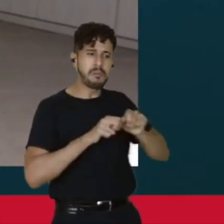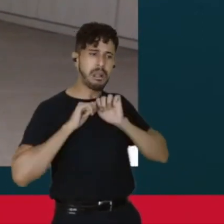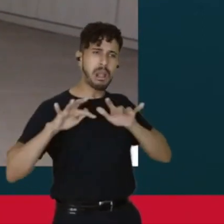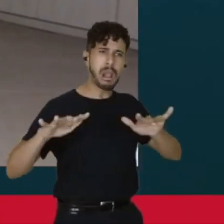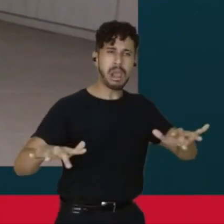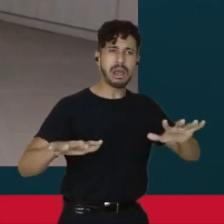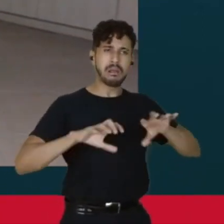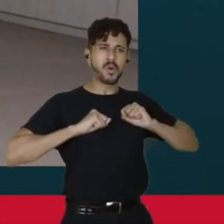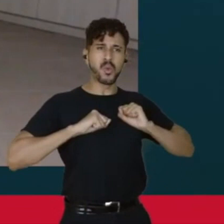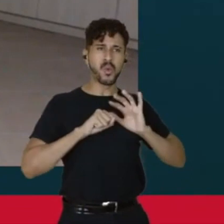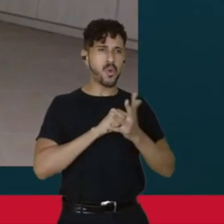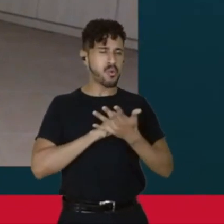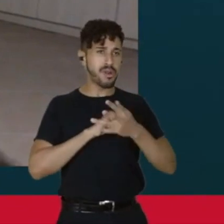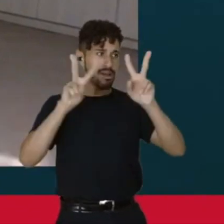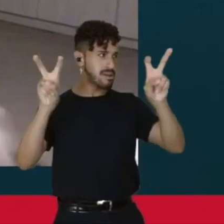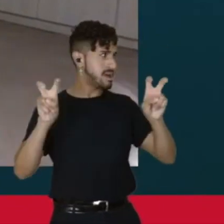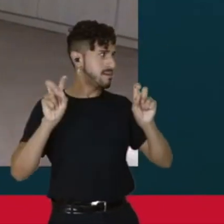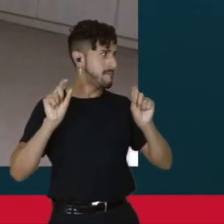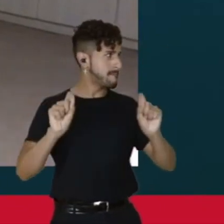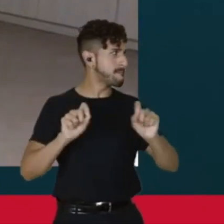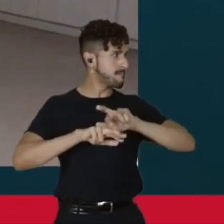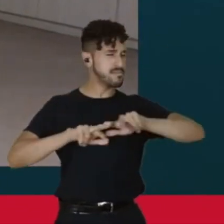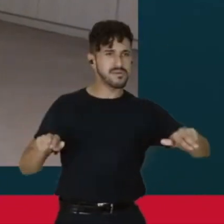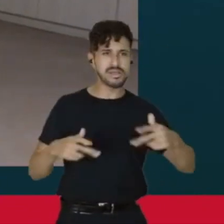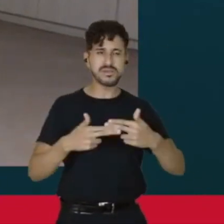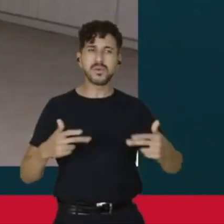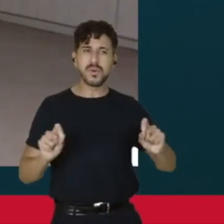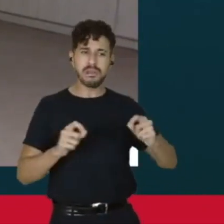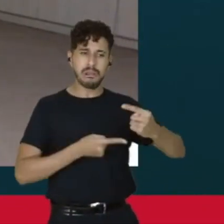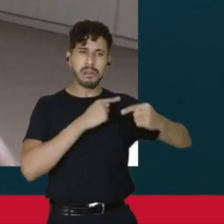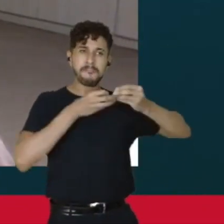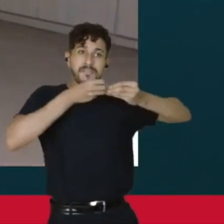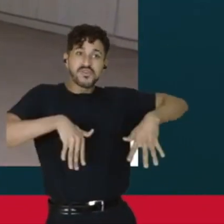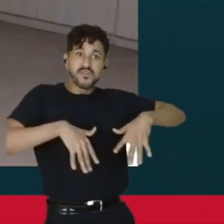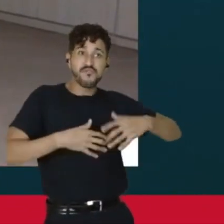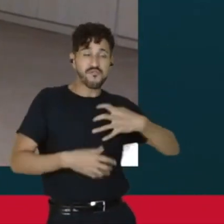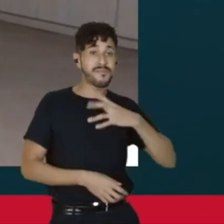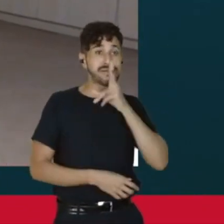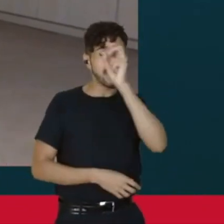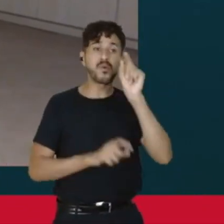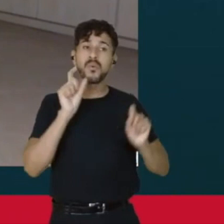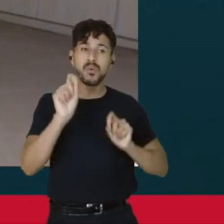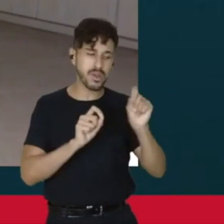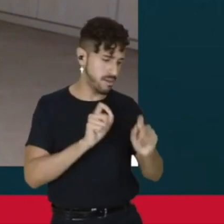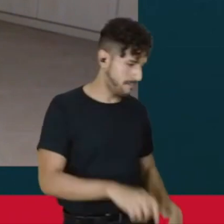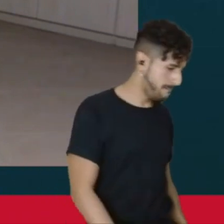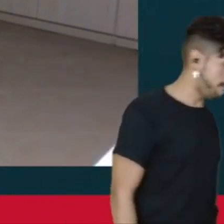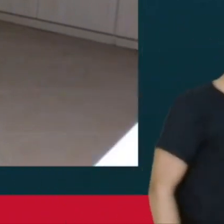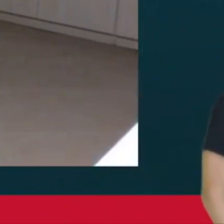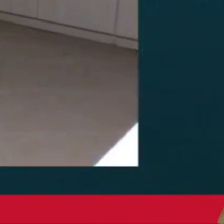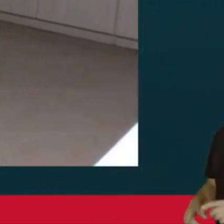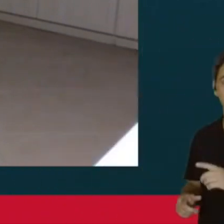rebanho. E que isso trouxe, através de vários mecanismos, consequências dramáticas, entre elas a de ter